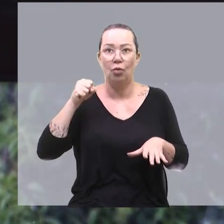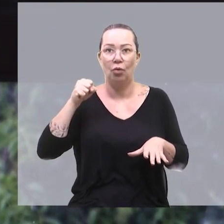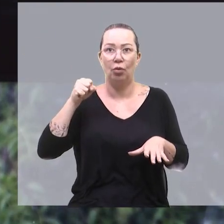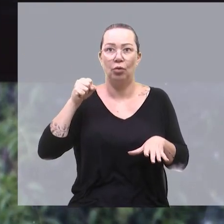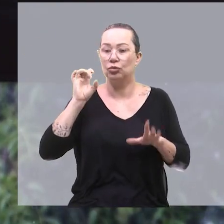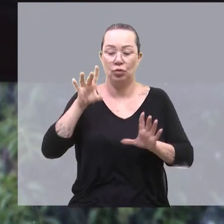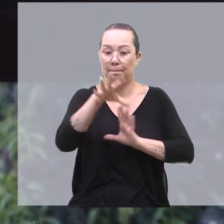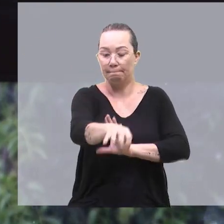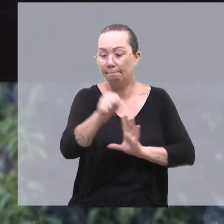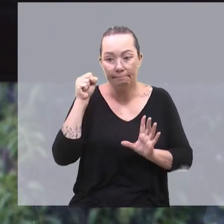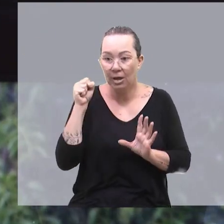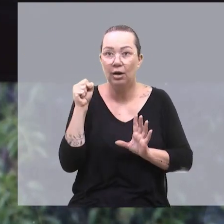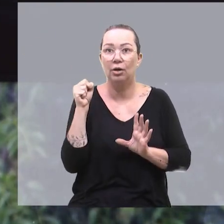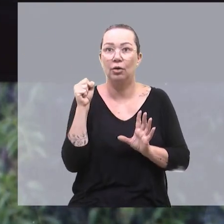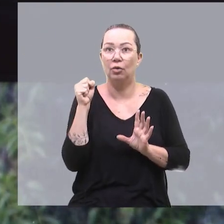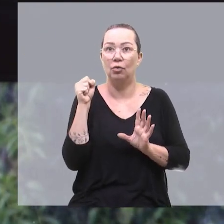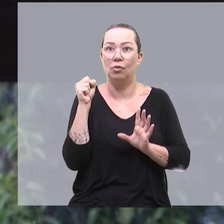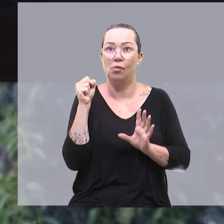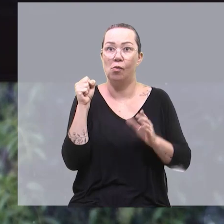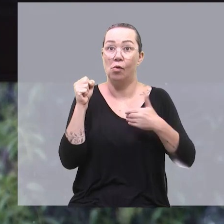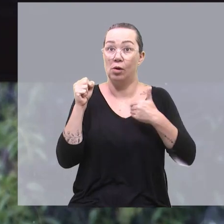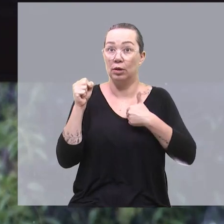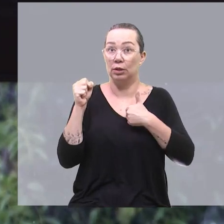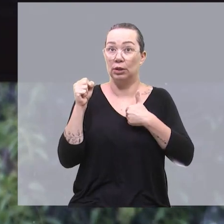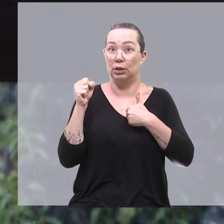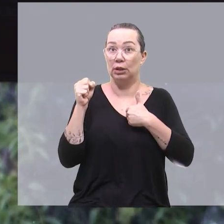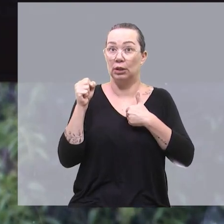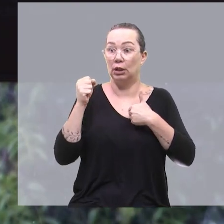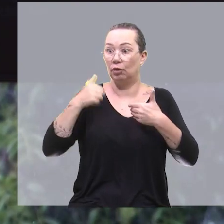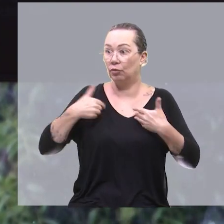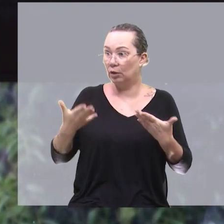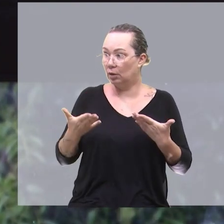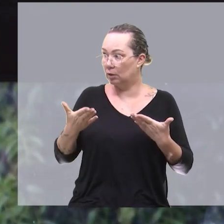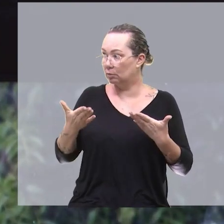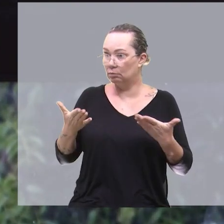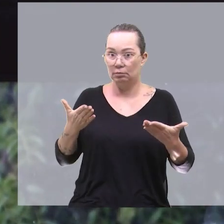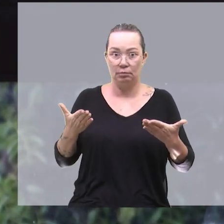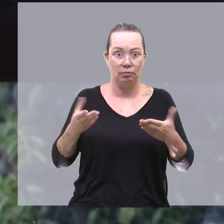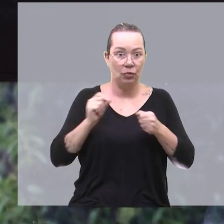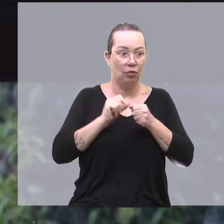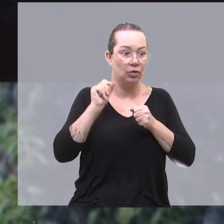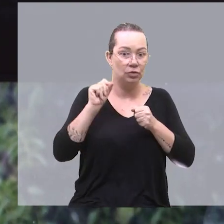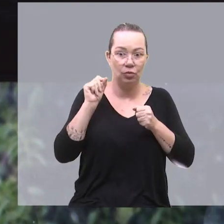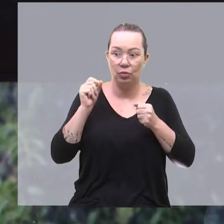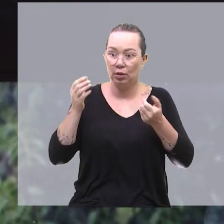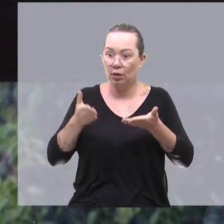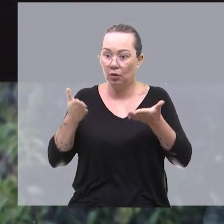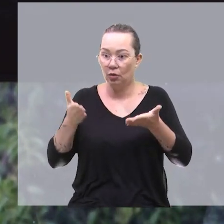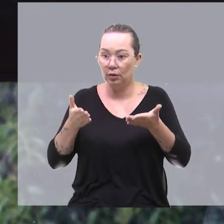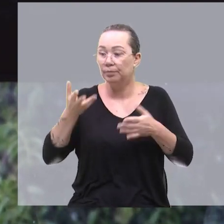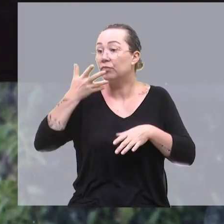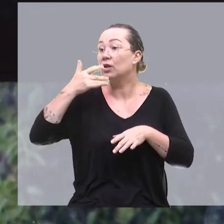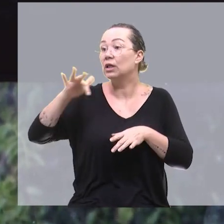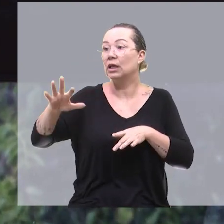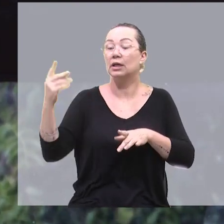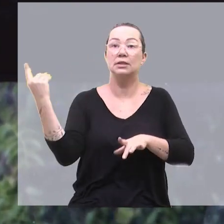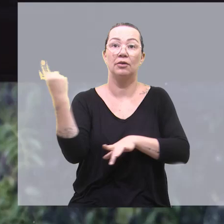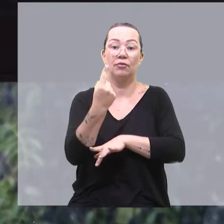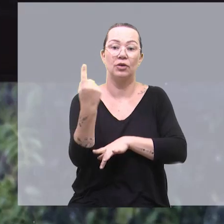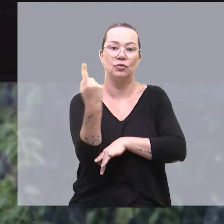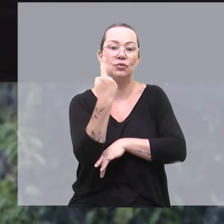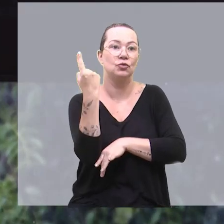do nada, assim. E eu e Martina ficamos sem saber o que fazer. E aquela criança